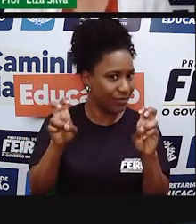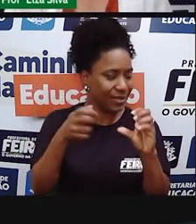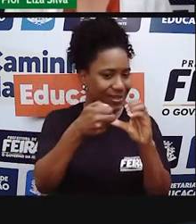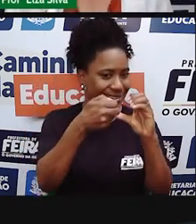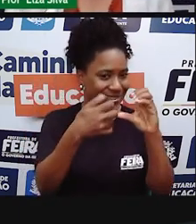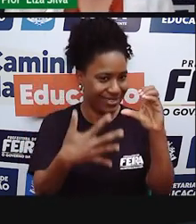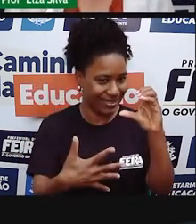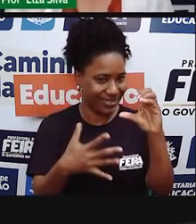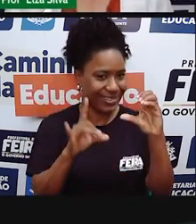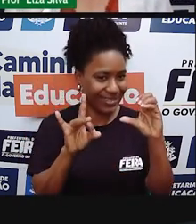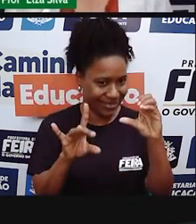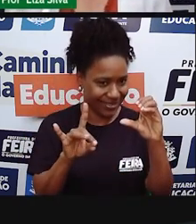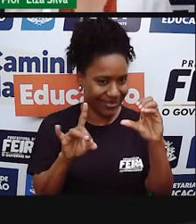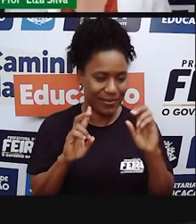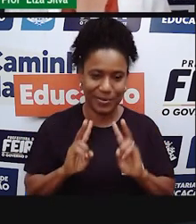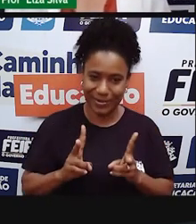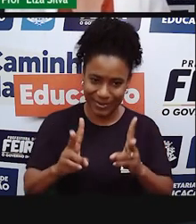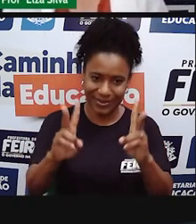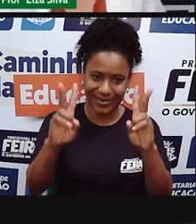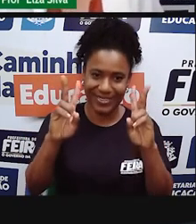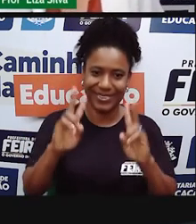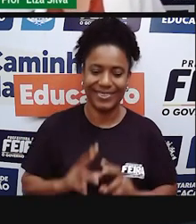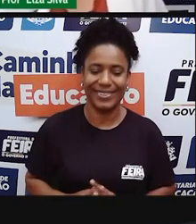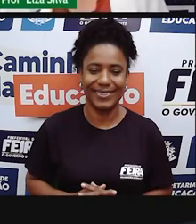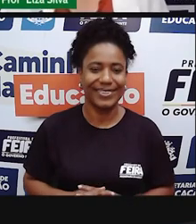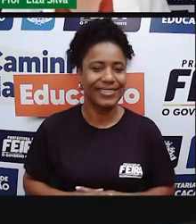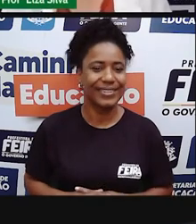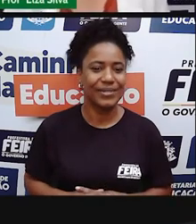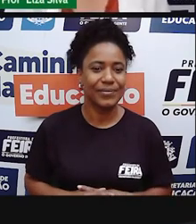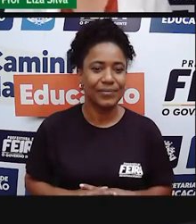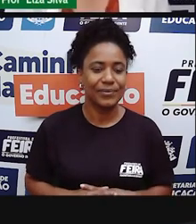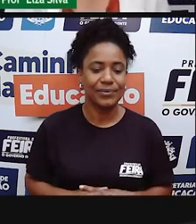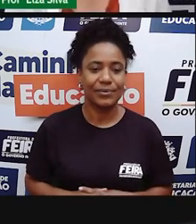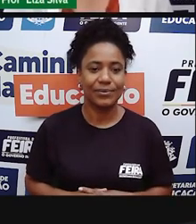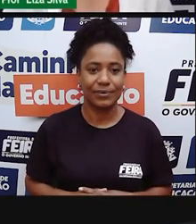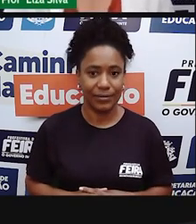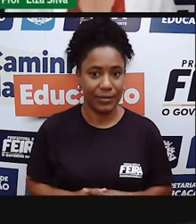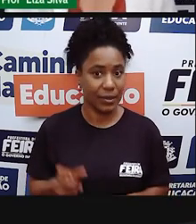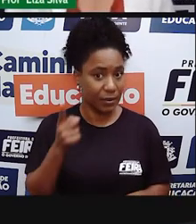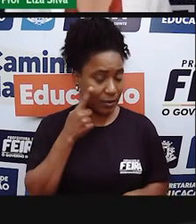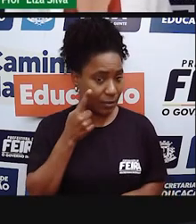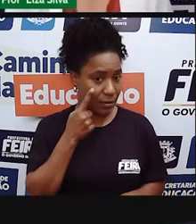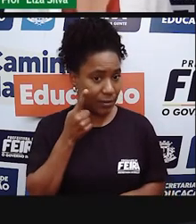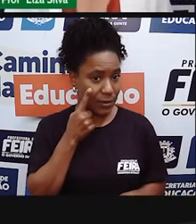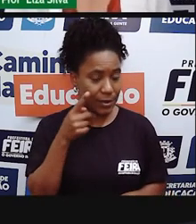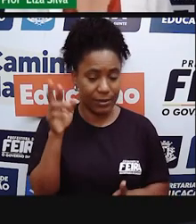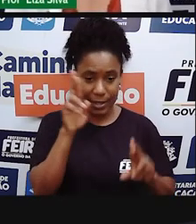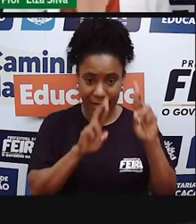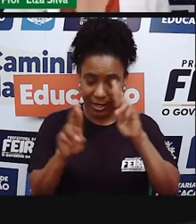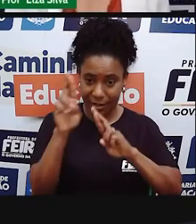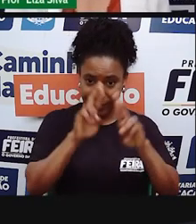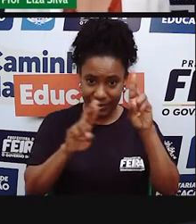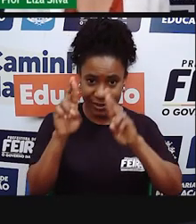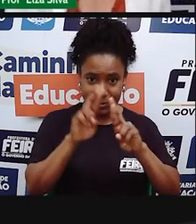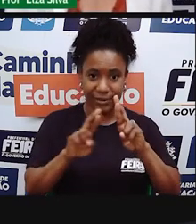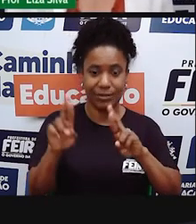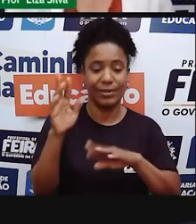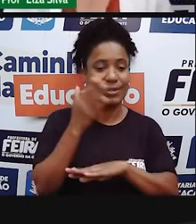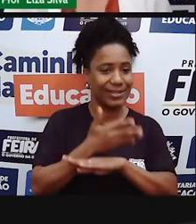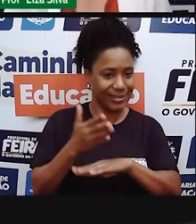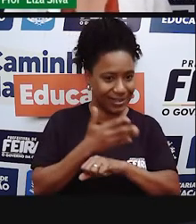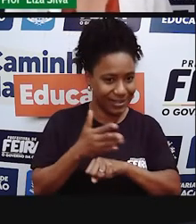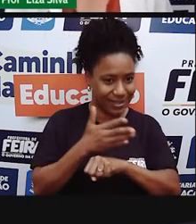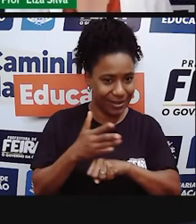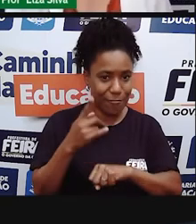Ok? Let's go. Vamos lá. E agora vamos revisar, a partir do vídeo que